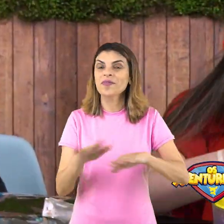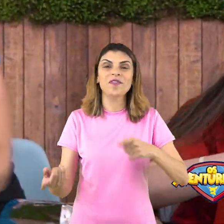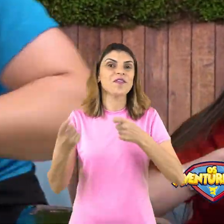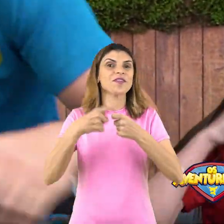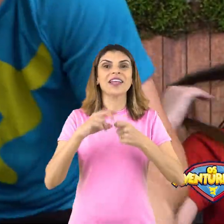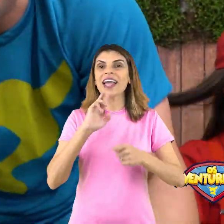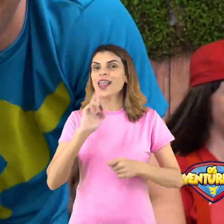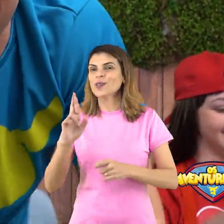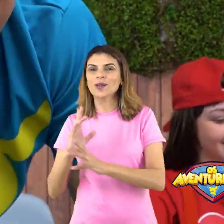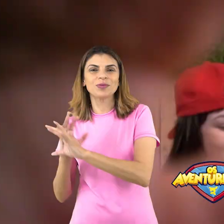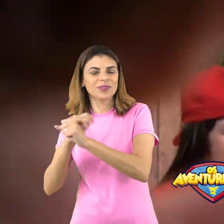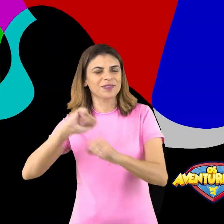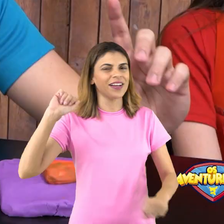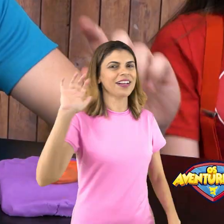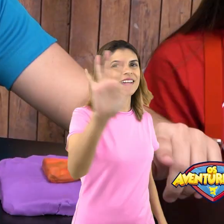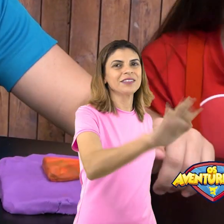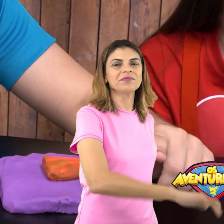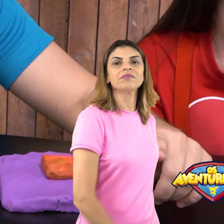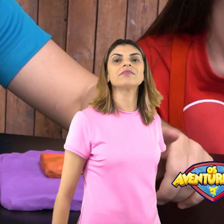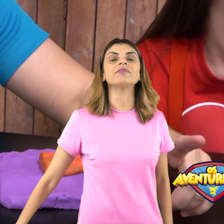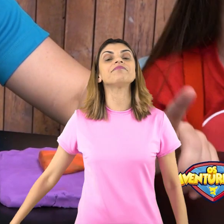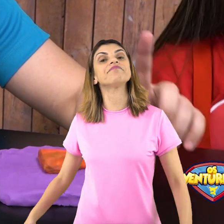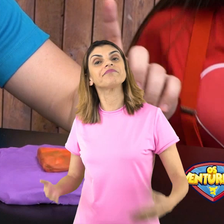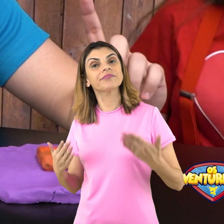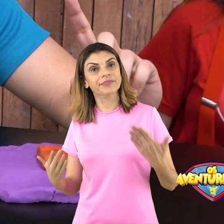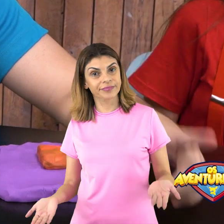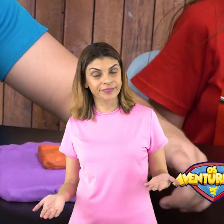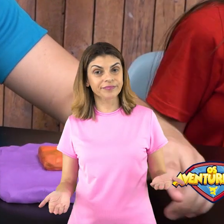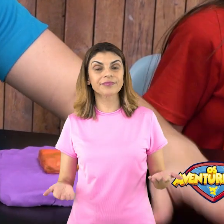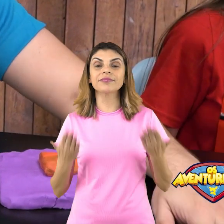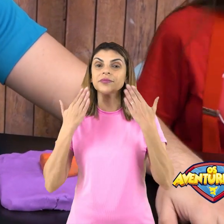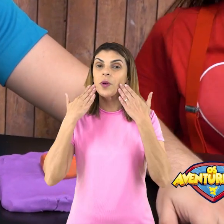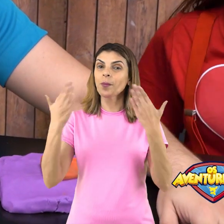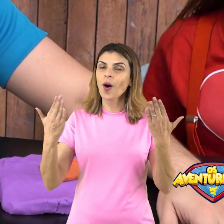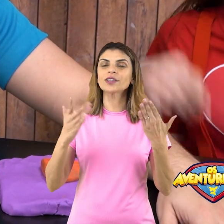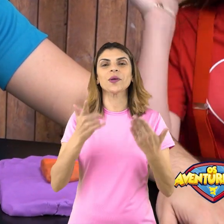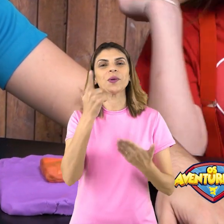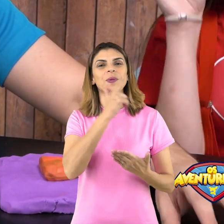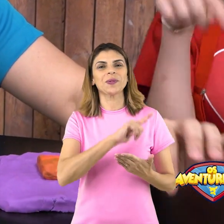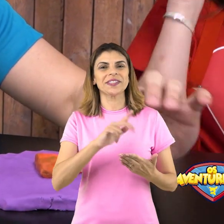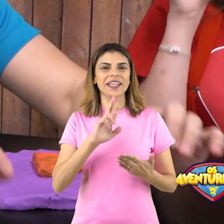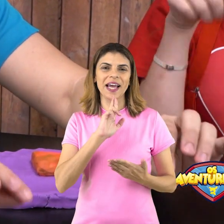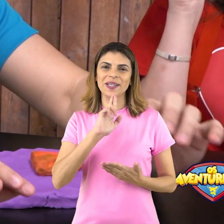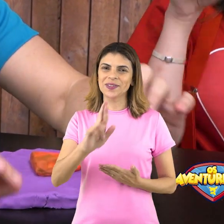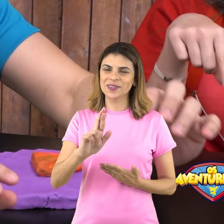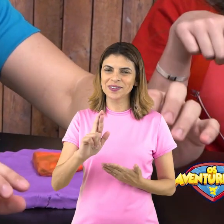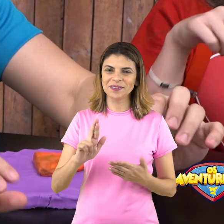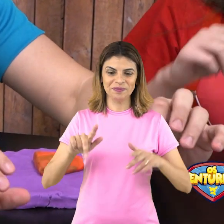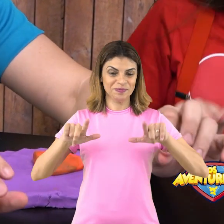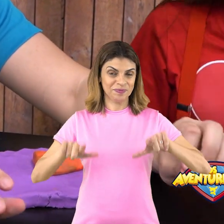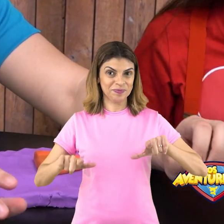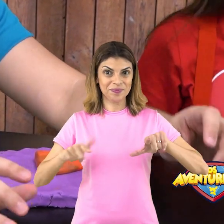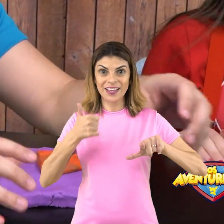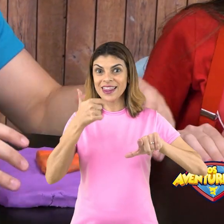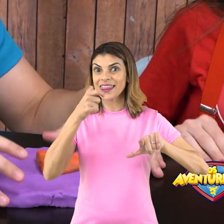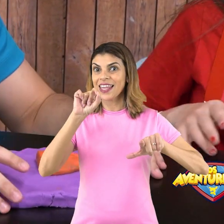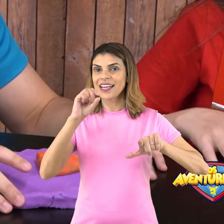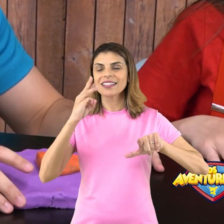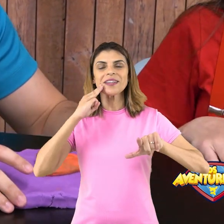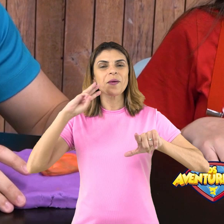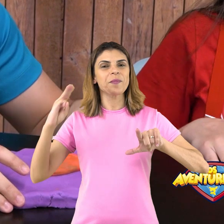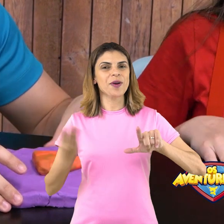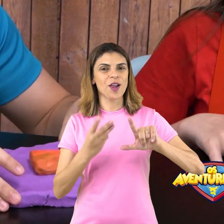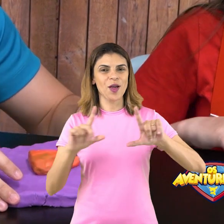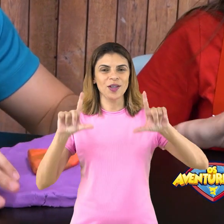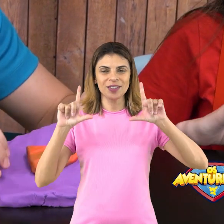resultado pronto, valeu! Muito bem, gente, hora de mostrar o resultado pra vocês da nossa placa de 10 milhões de inscritos.